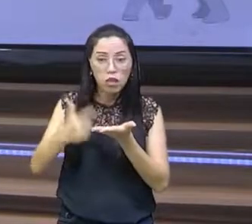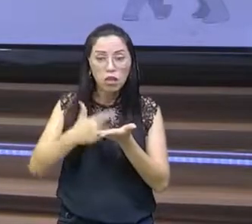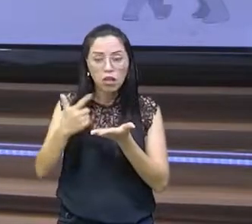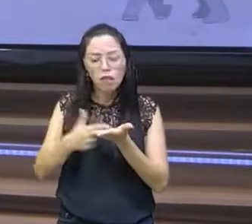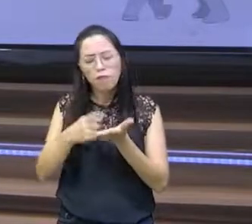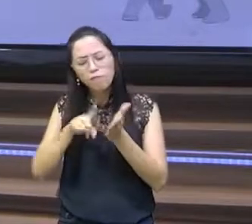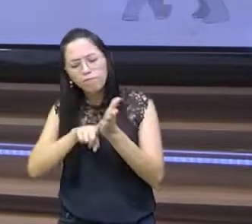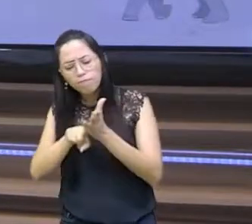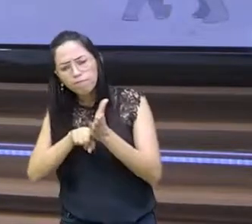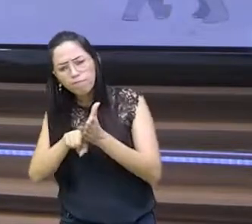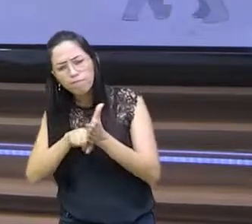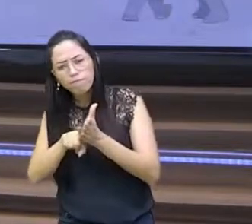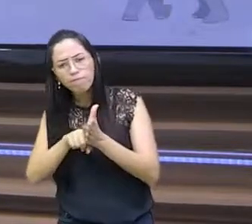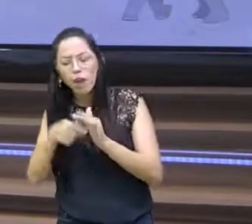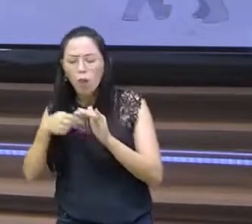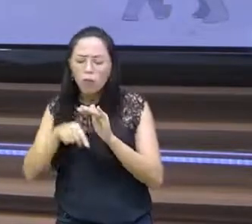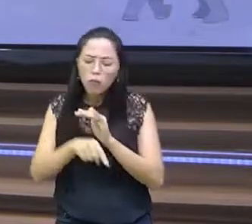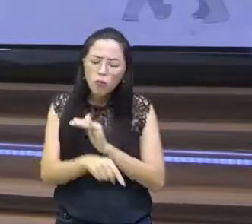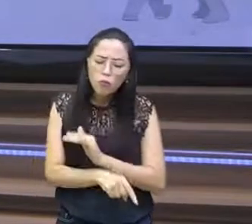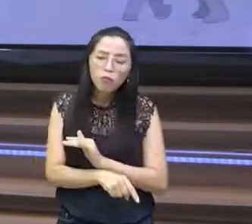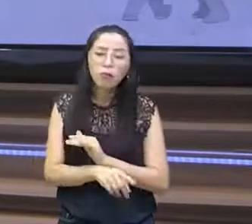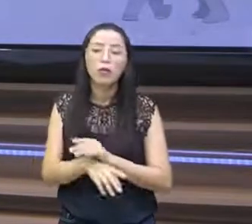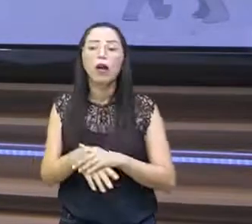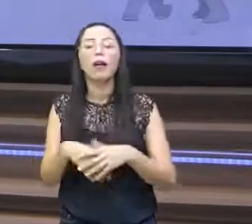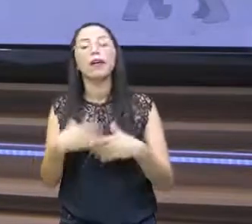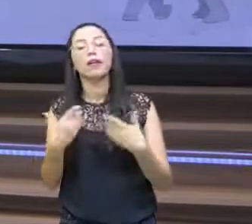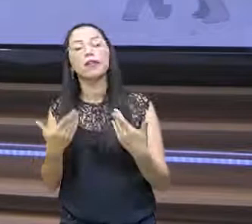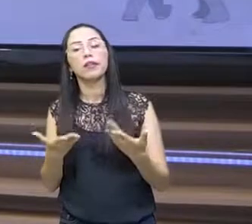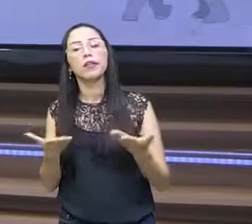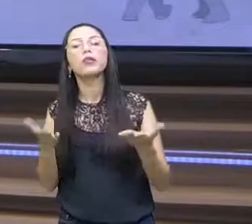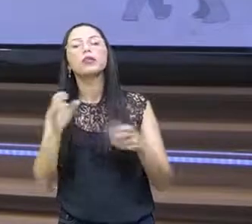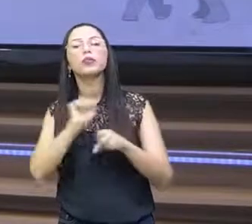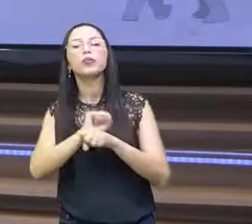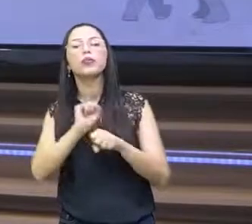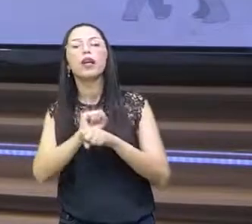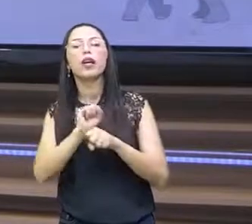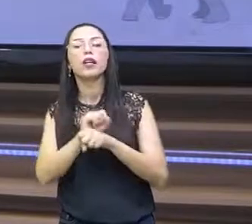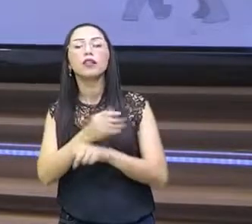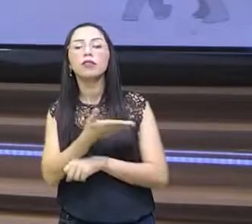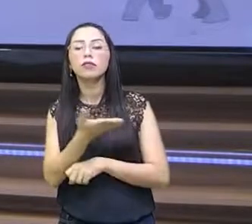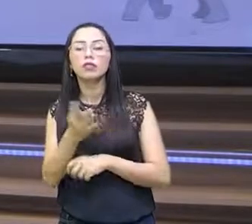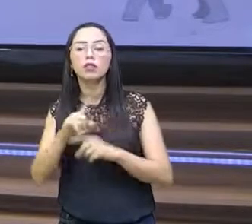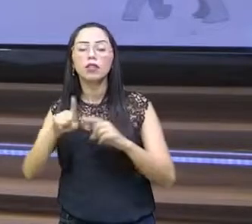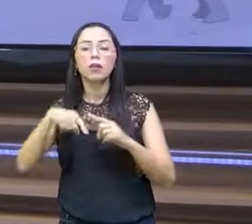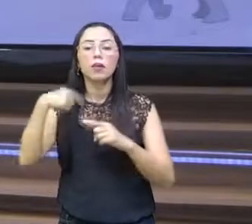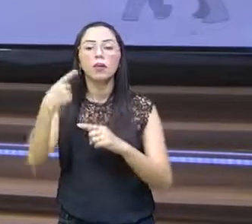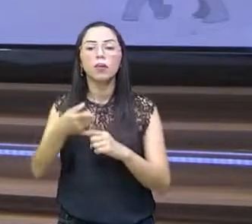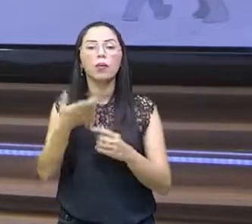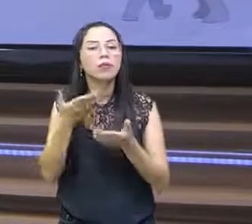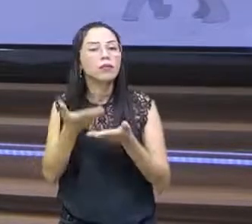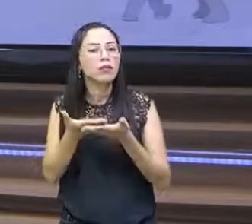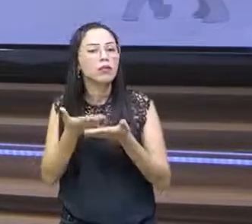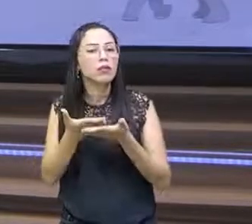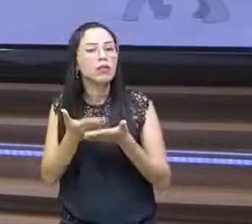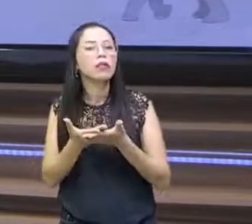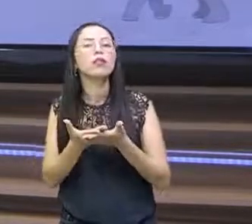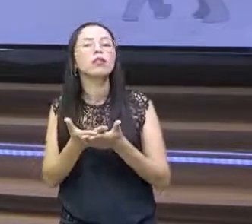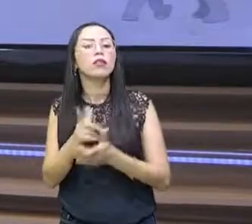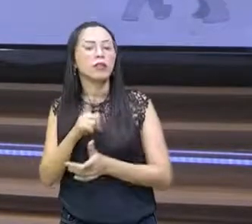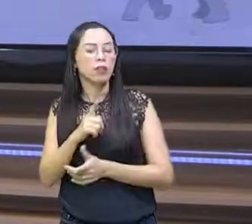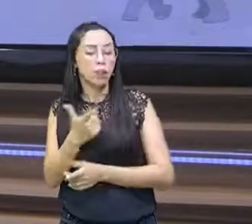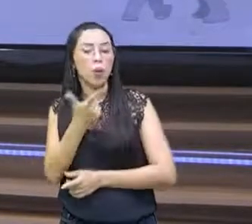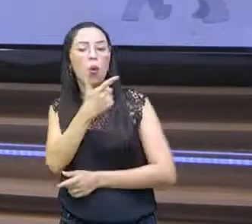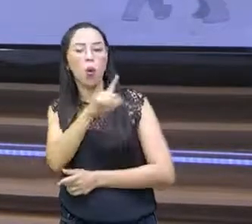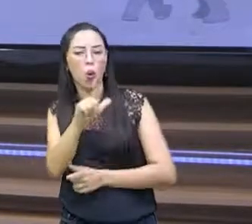conteúdo. E eu espero vocês aqui na próxima aula. Nós temos outros temas